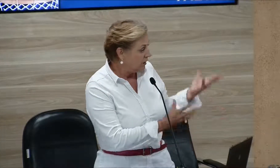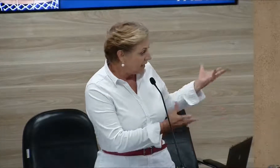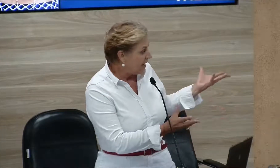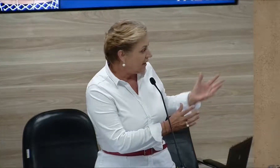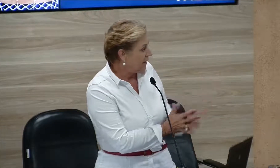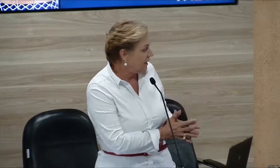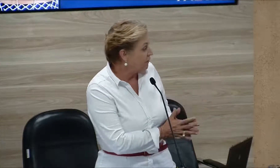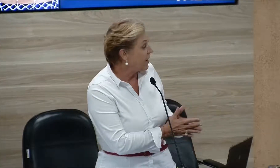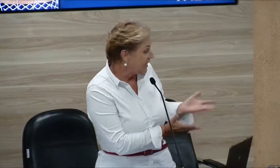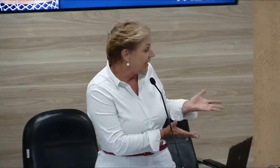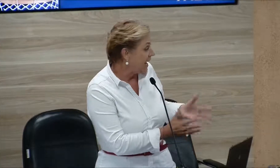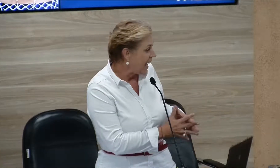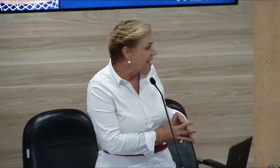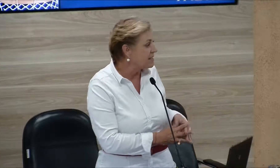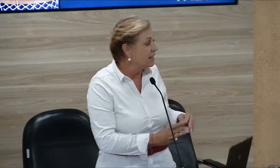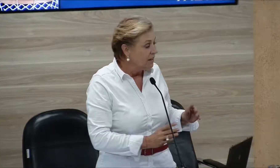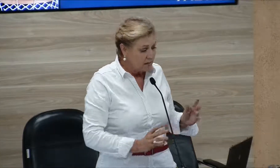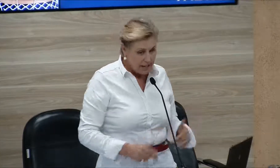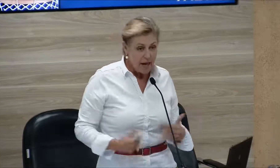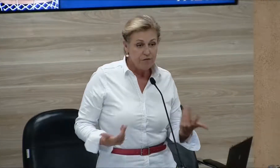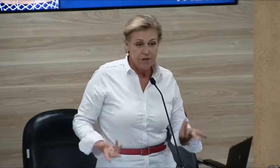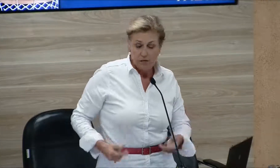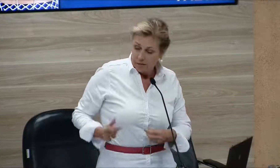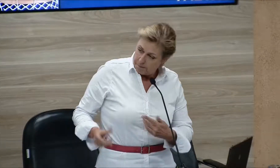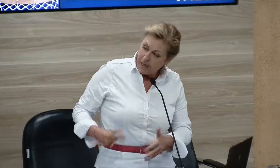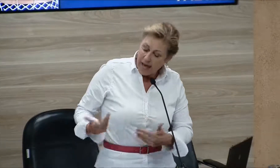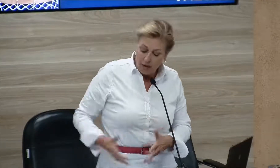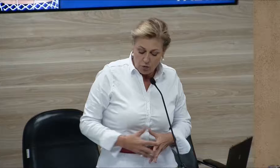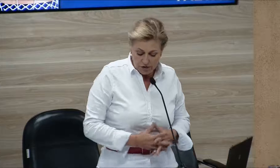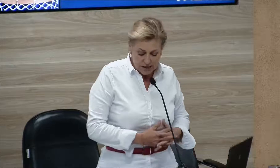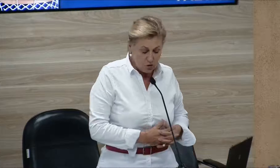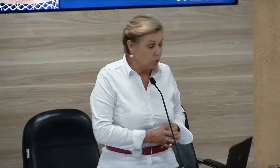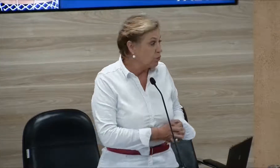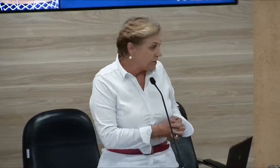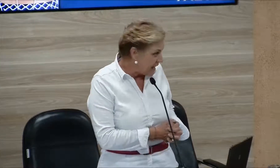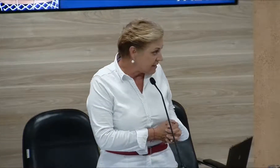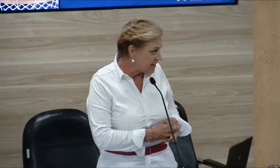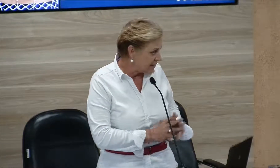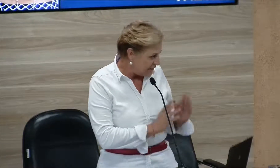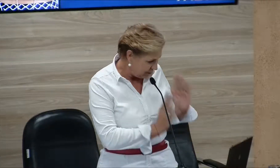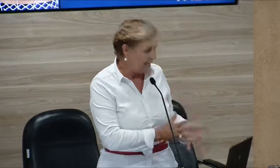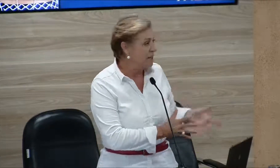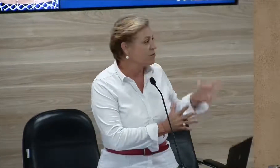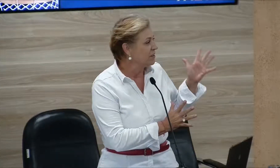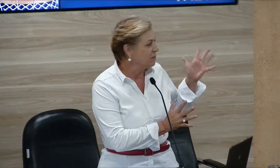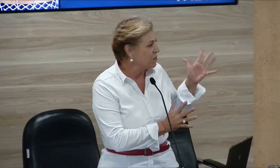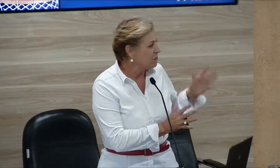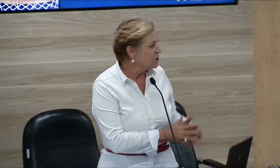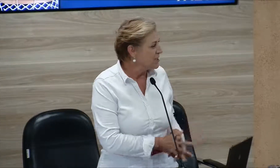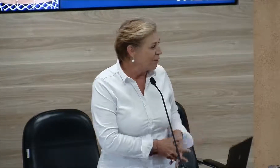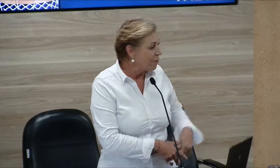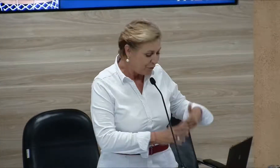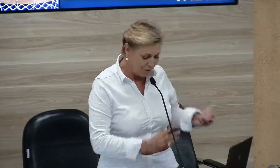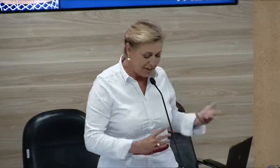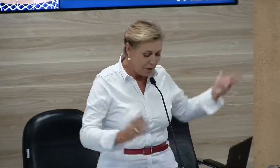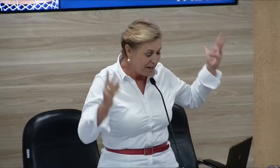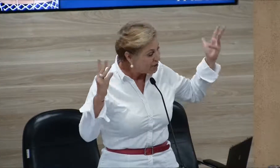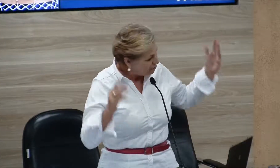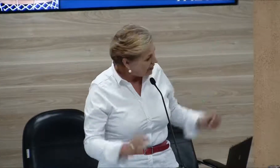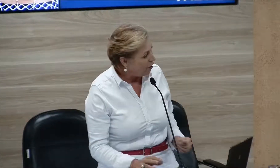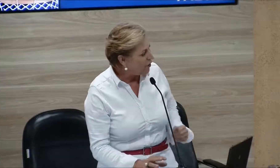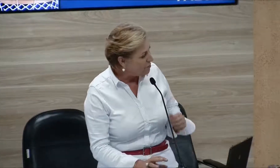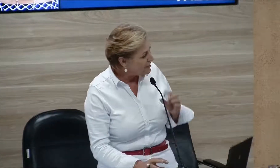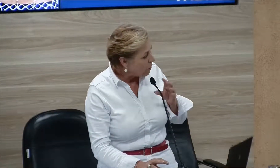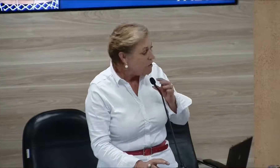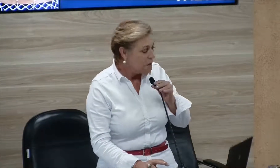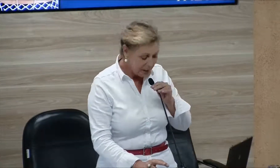comissão, né, que vai ter na casa deve pegar alguns assuntos nessa. Teremos, em 2019, finalmente,